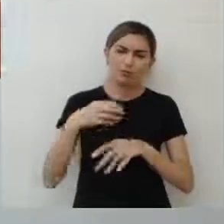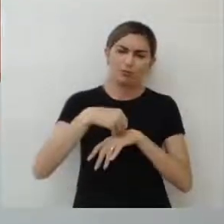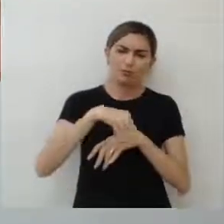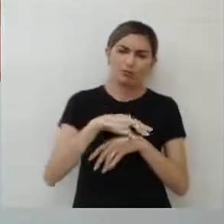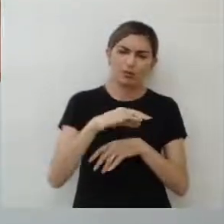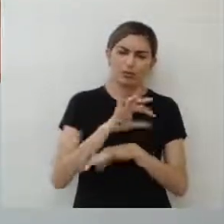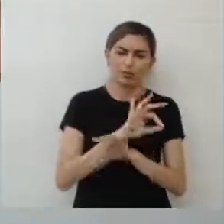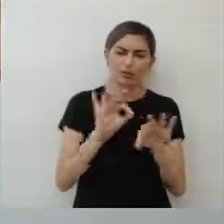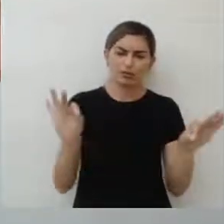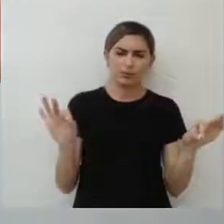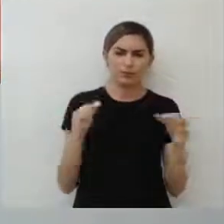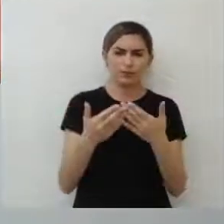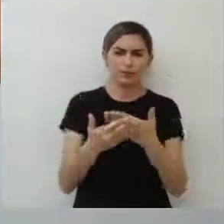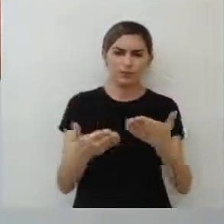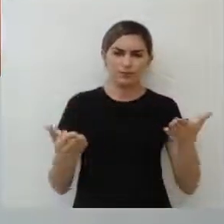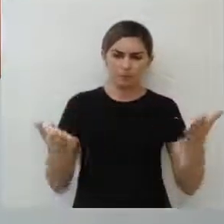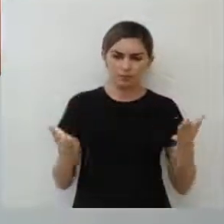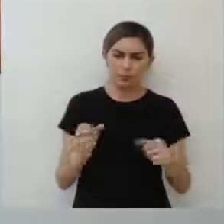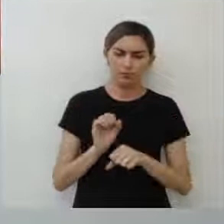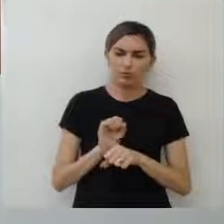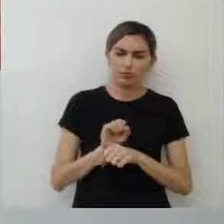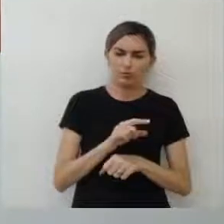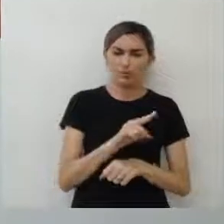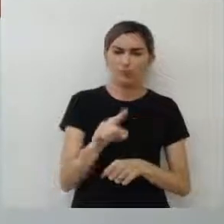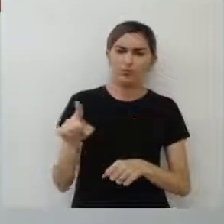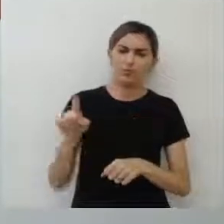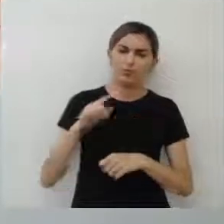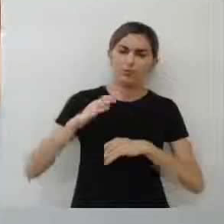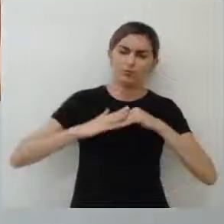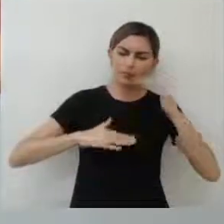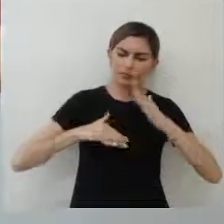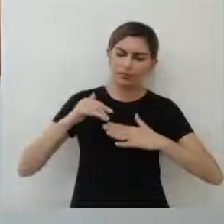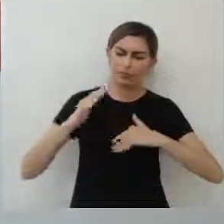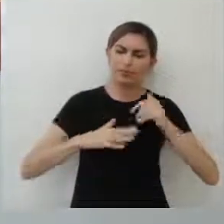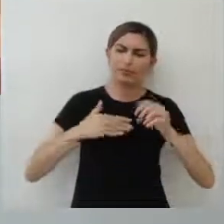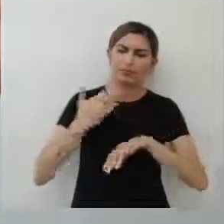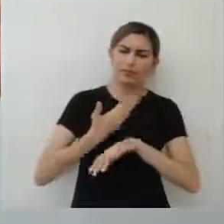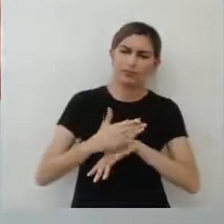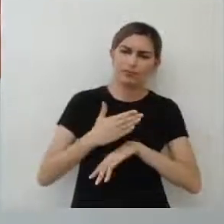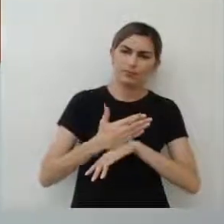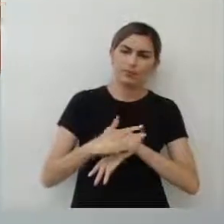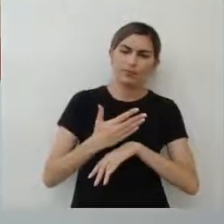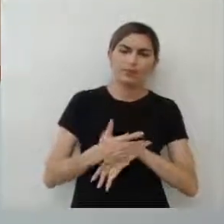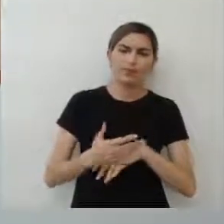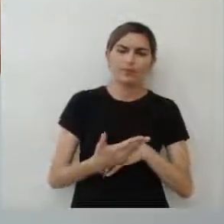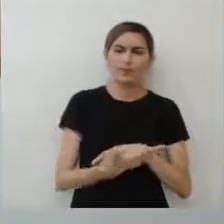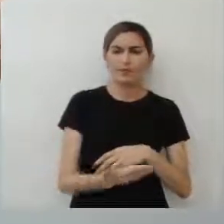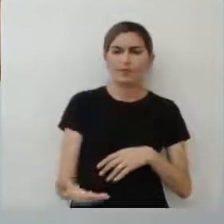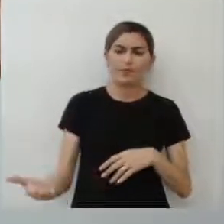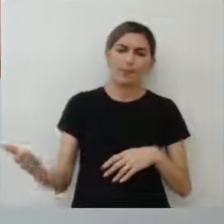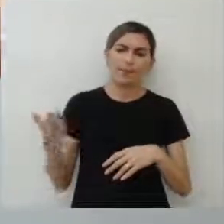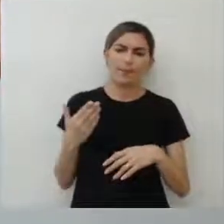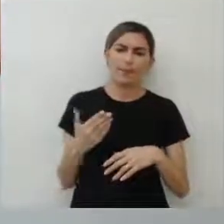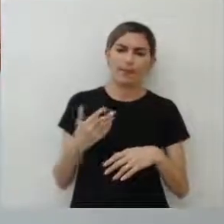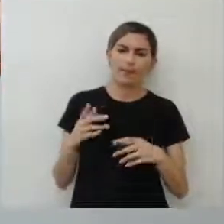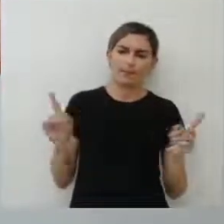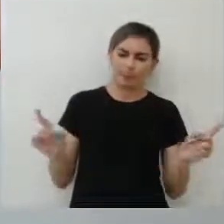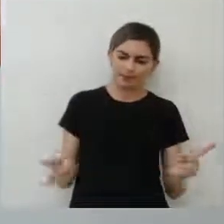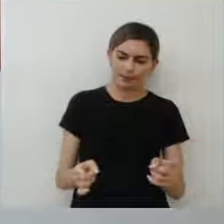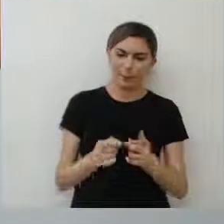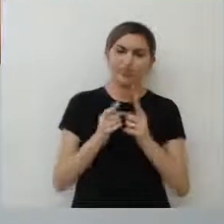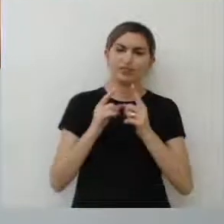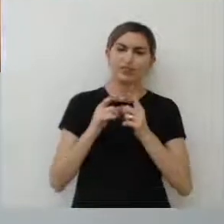dica maravilhosa para vocês. Espero que vocês coloquem em prática, tá bom? Para que a gente possa aí reduzir